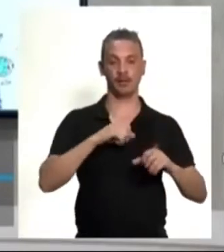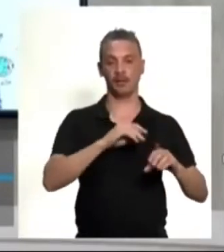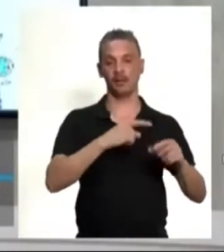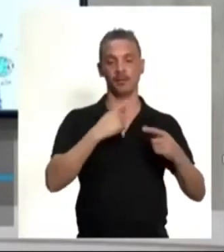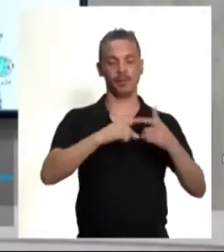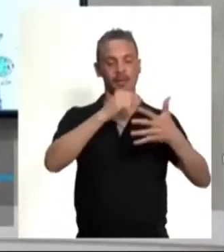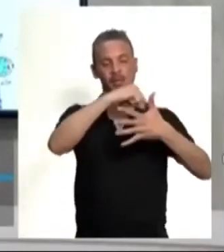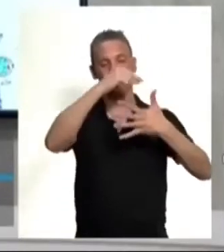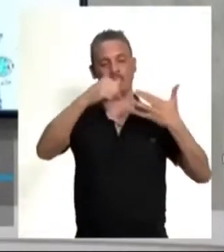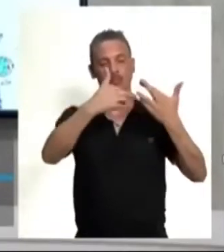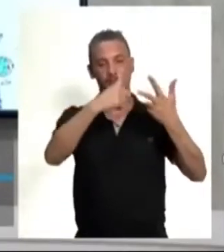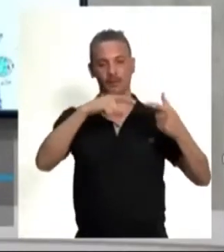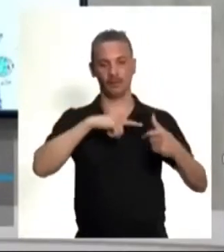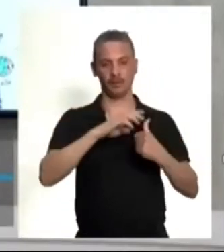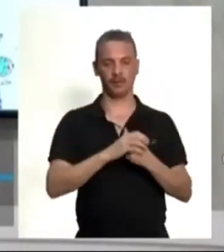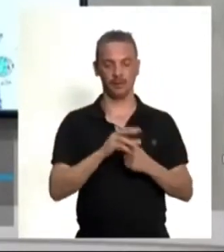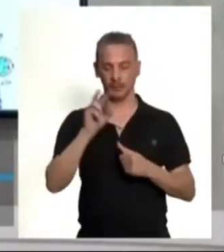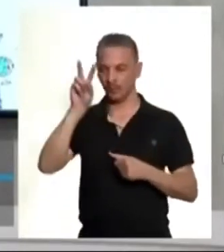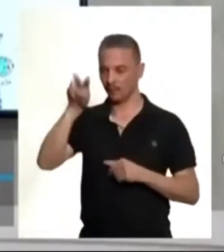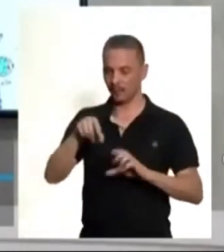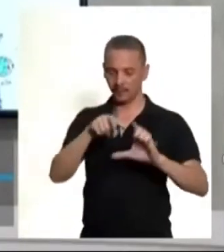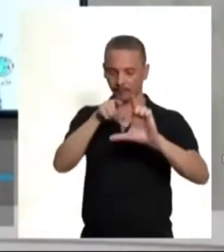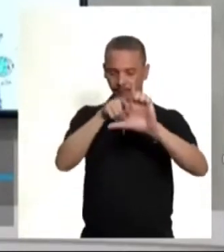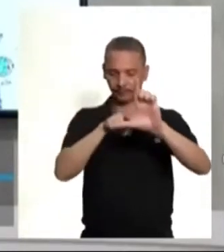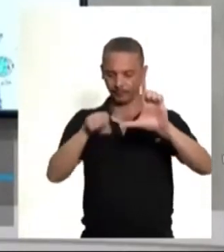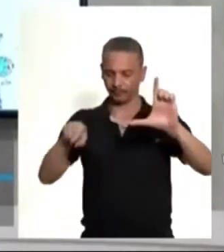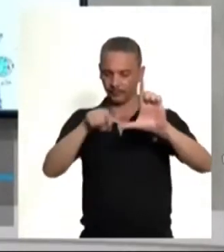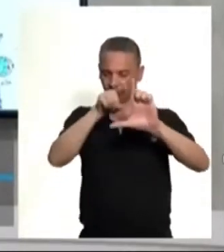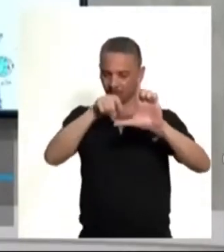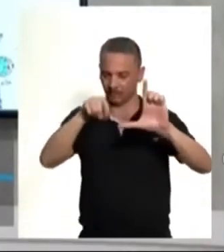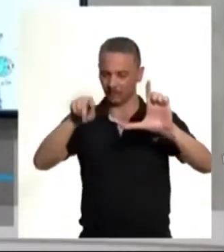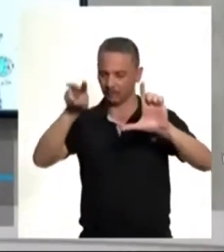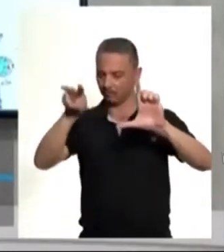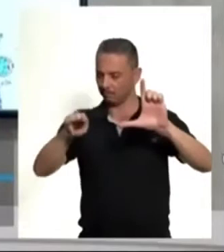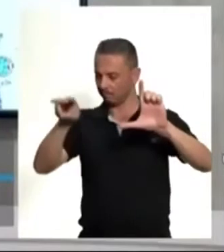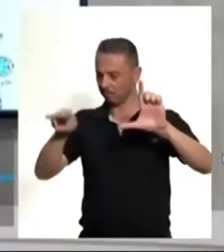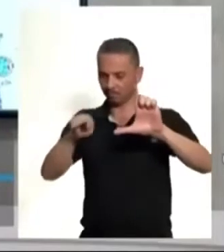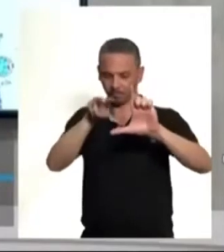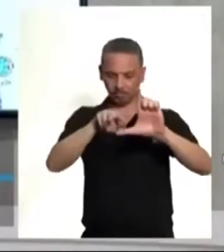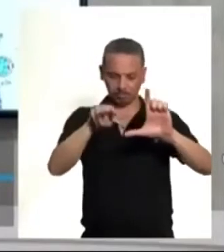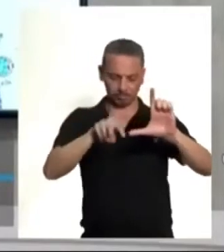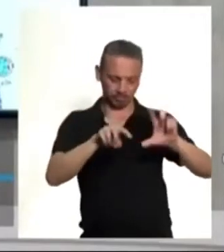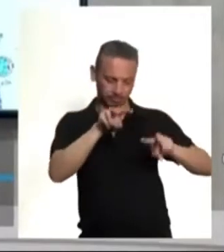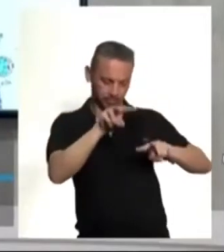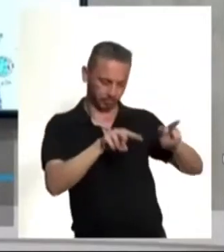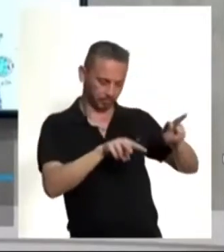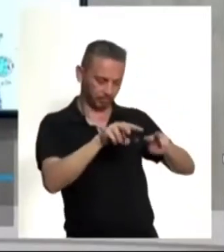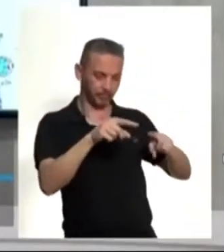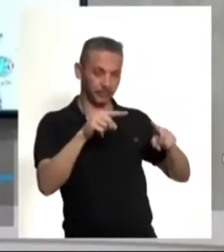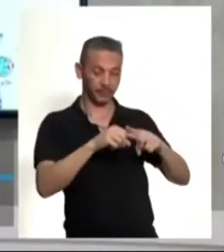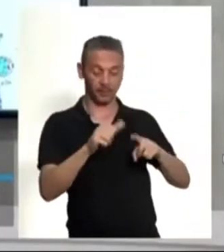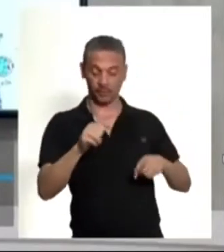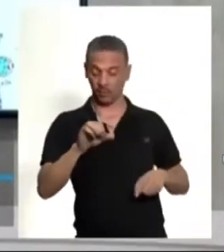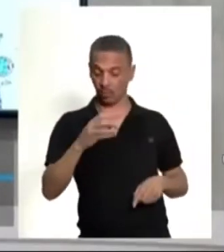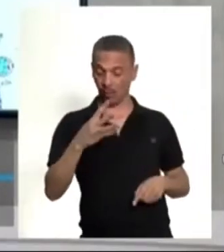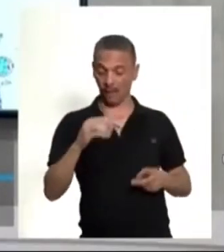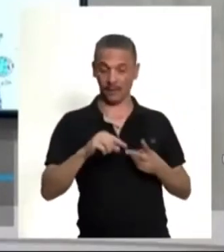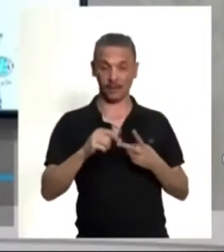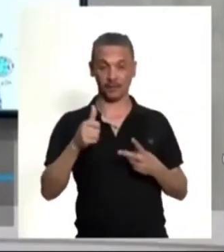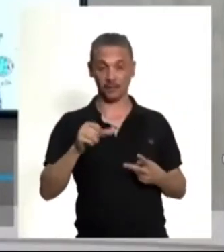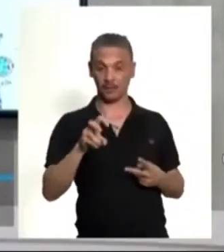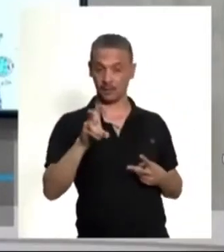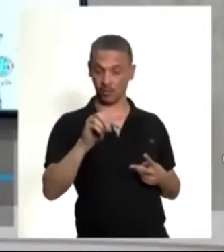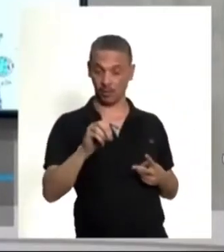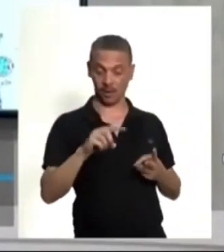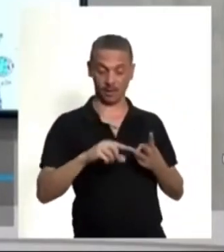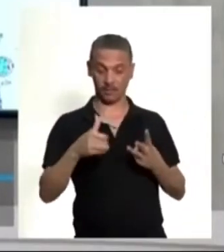série de fatores. Olhando esse gráfico, eu vejo que, enfim, décadas de 40, 50 e